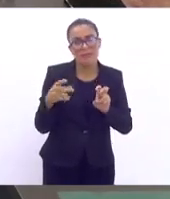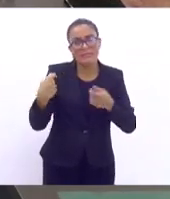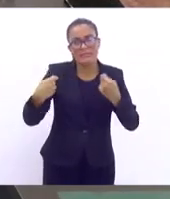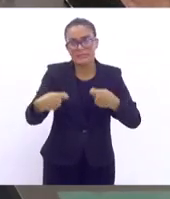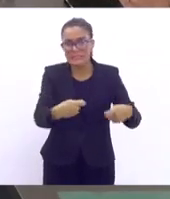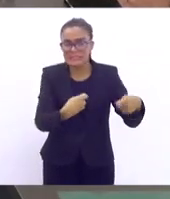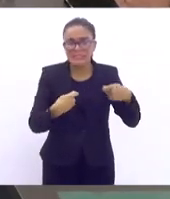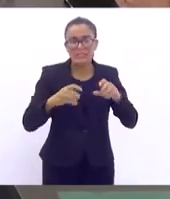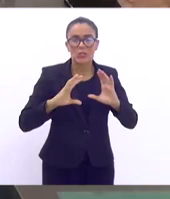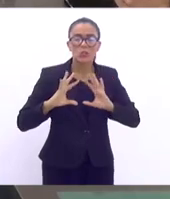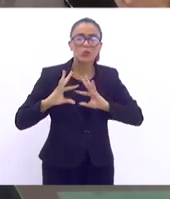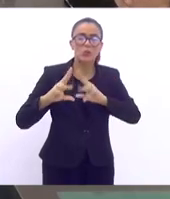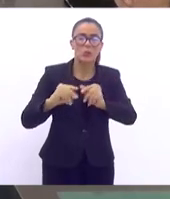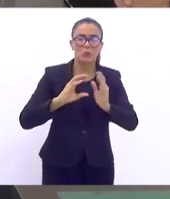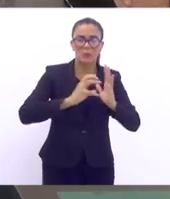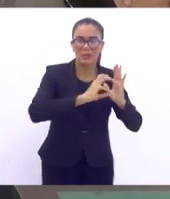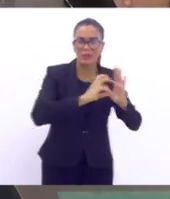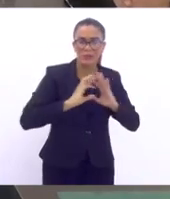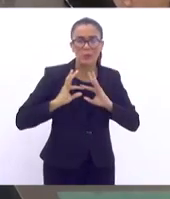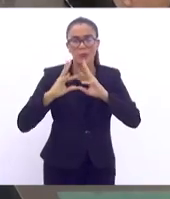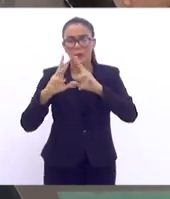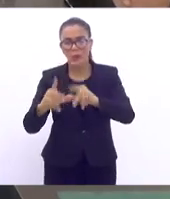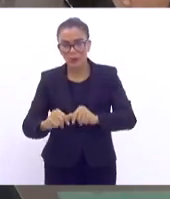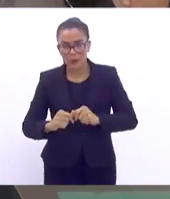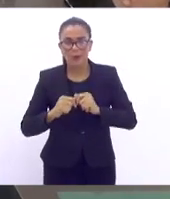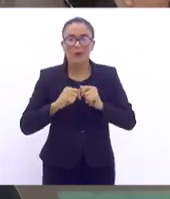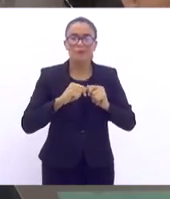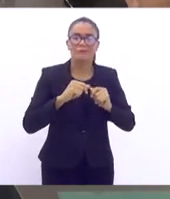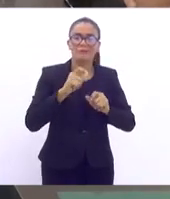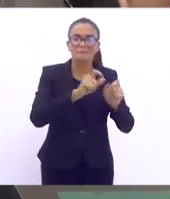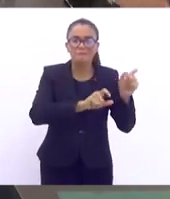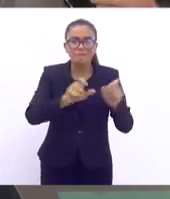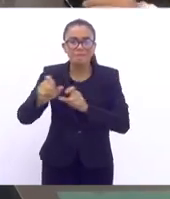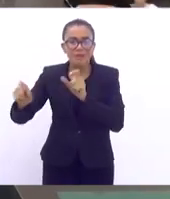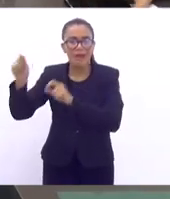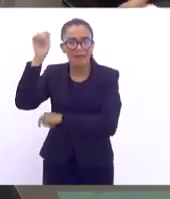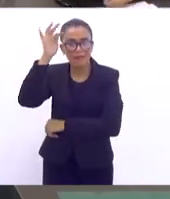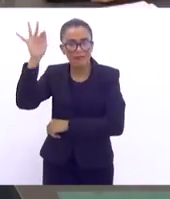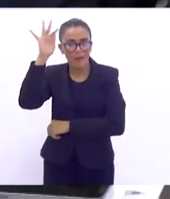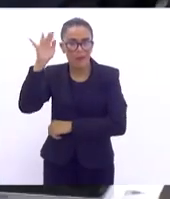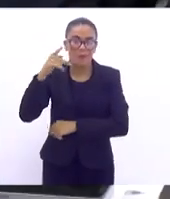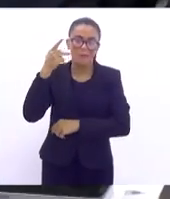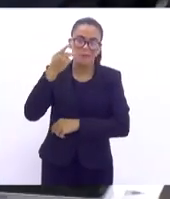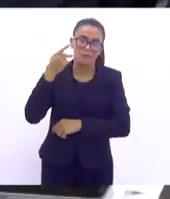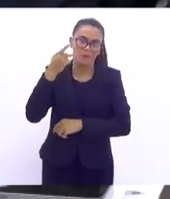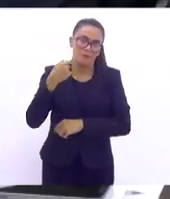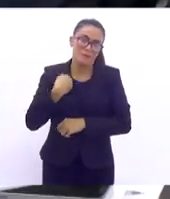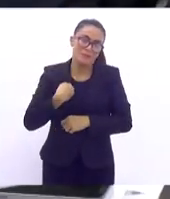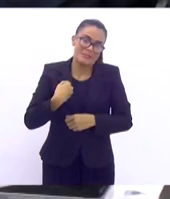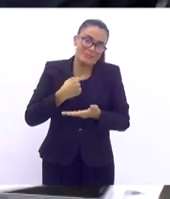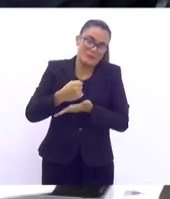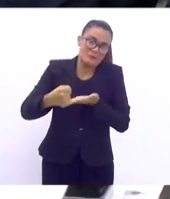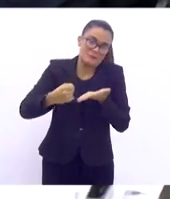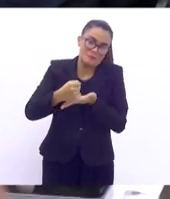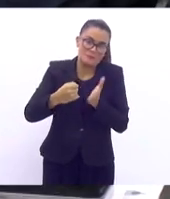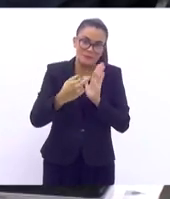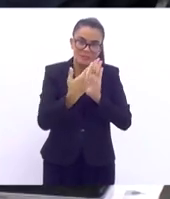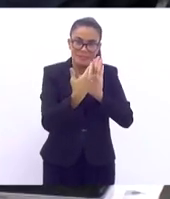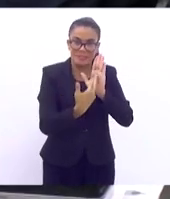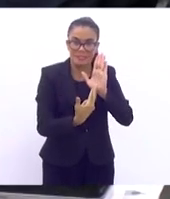todas as advertentes ideológicas têm as suas frentes funcionando com o mínimo de regra então